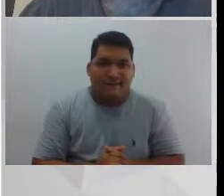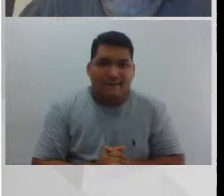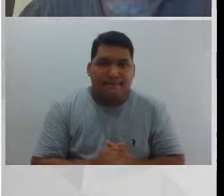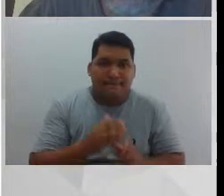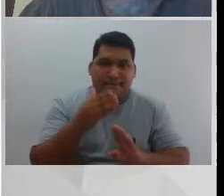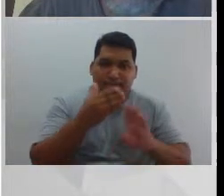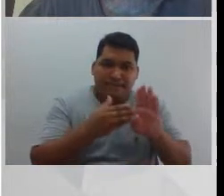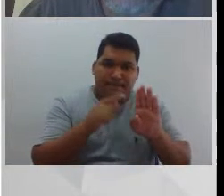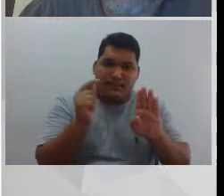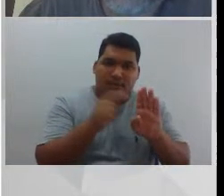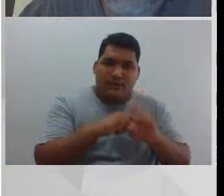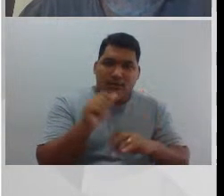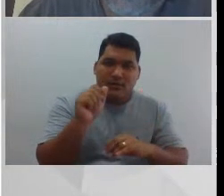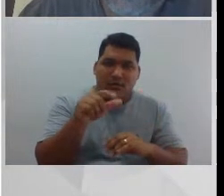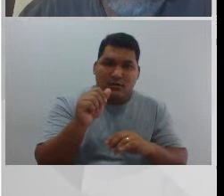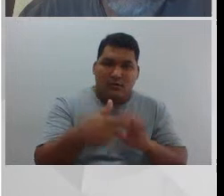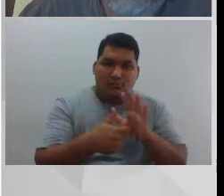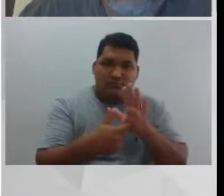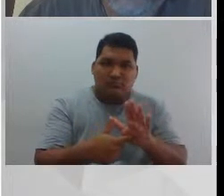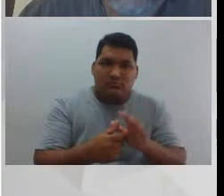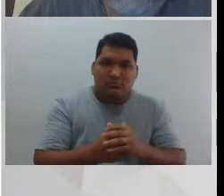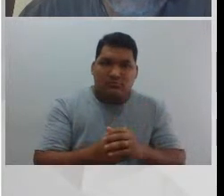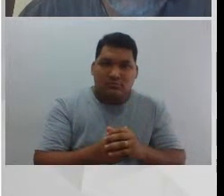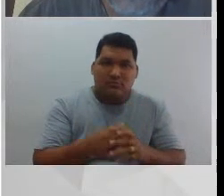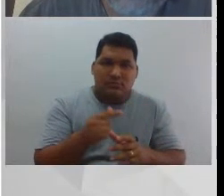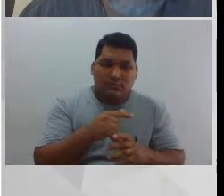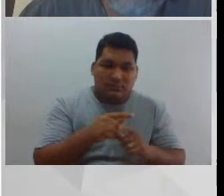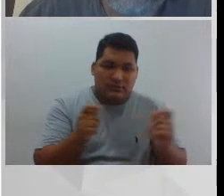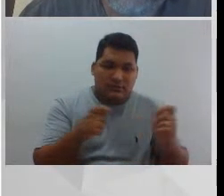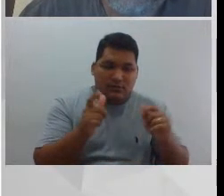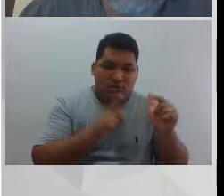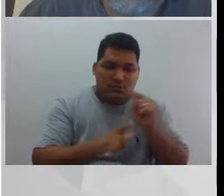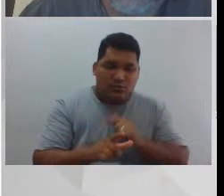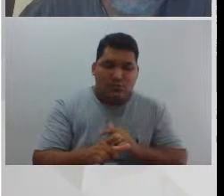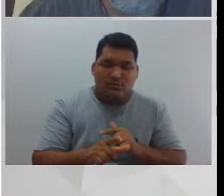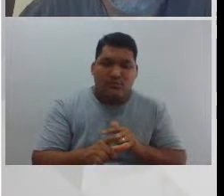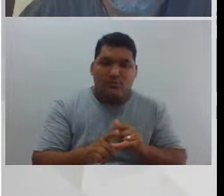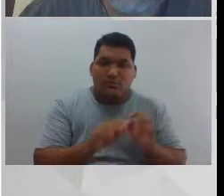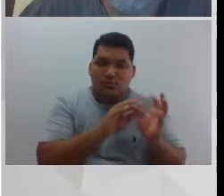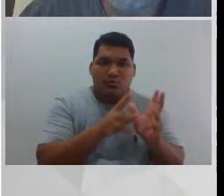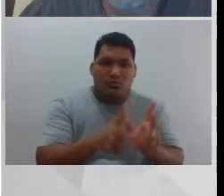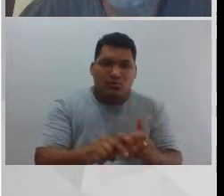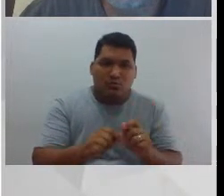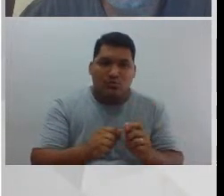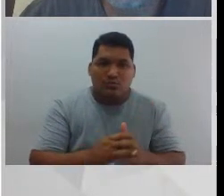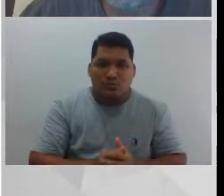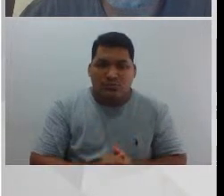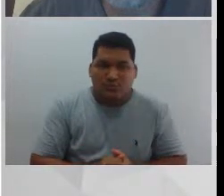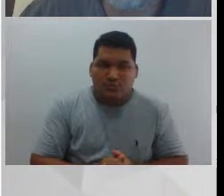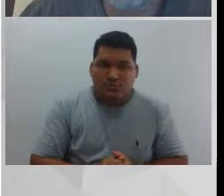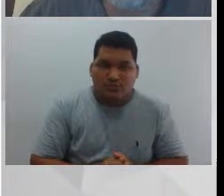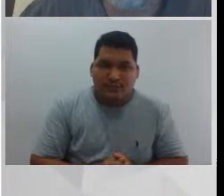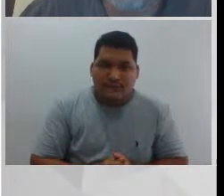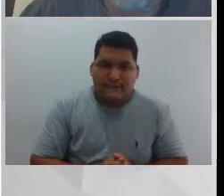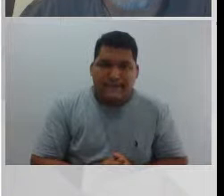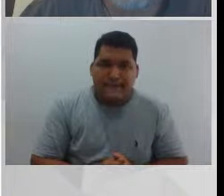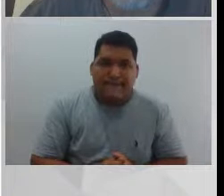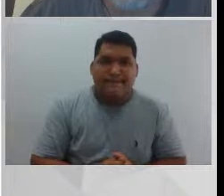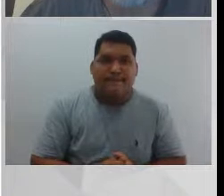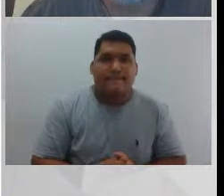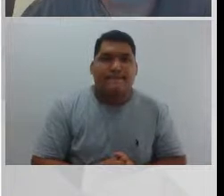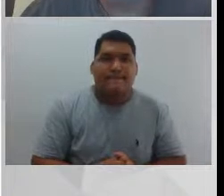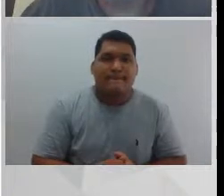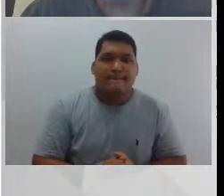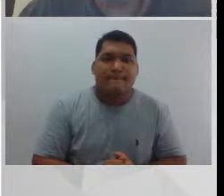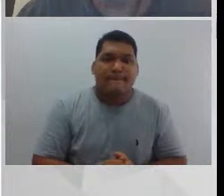Então, tem que ser o mínimo possível para todos os pontos. Então, métodos mínimos